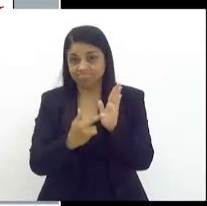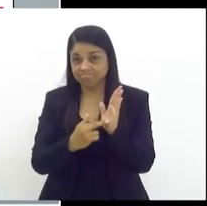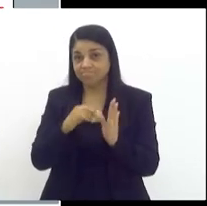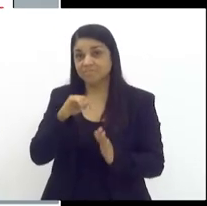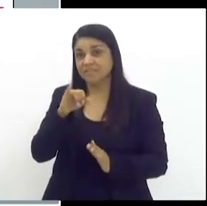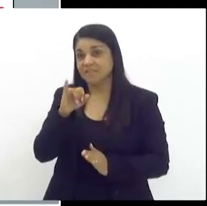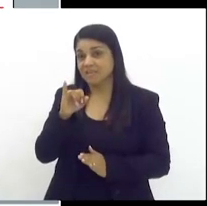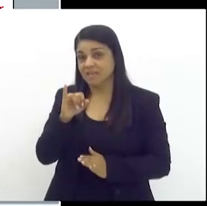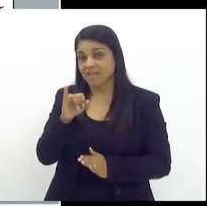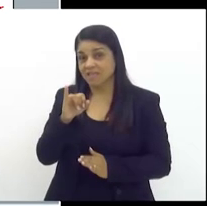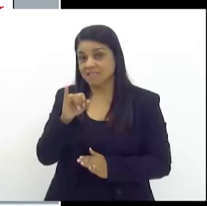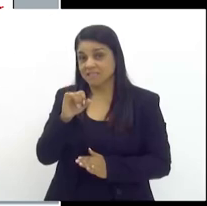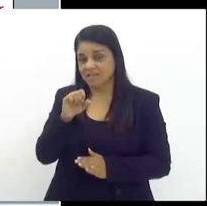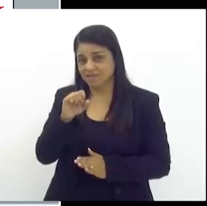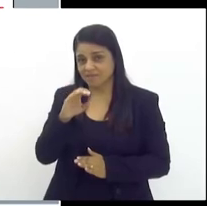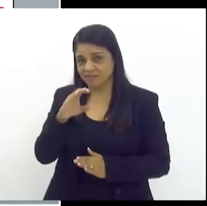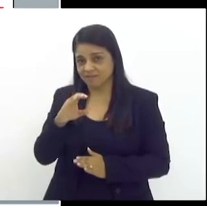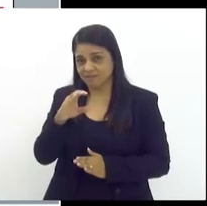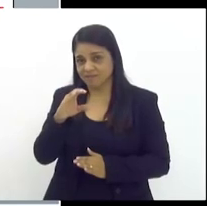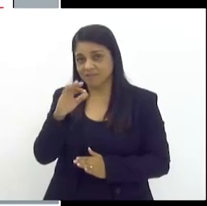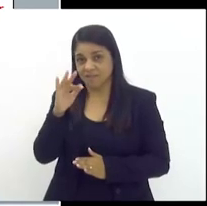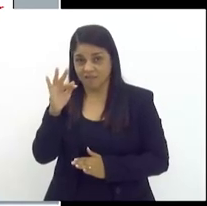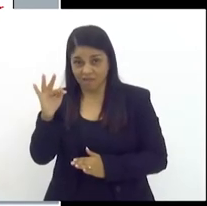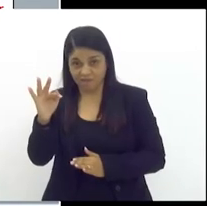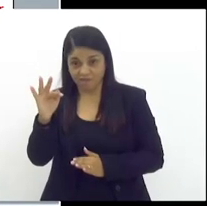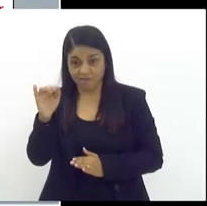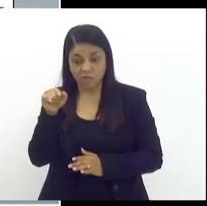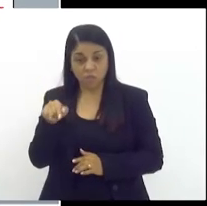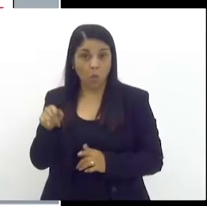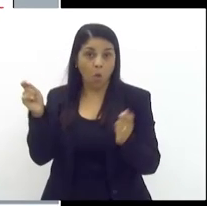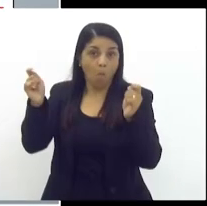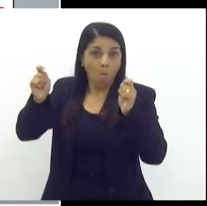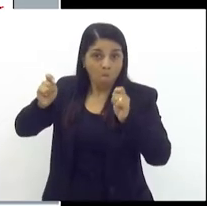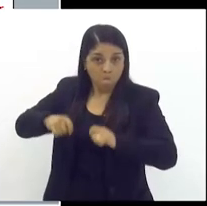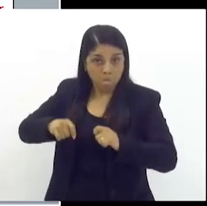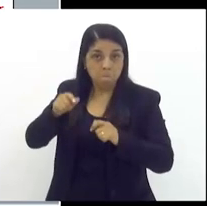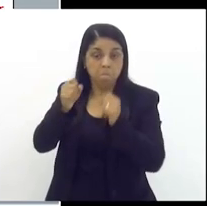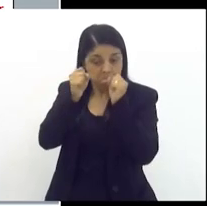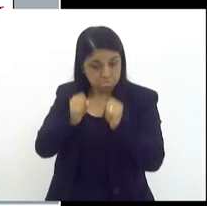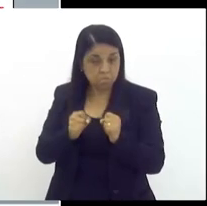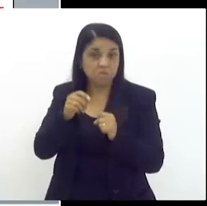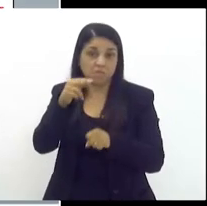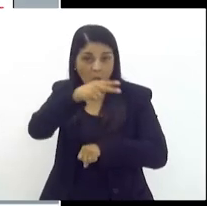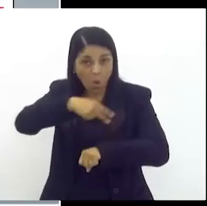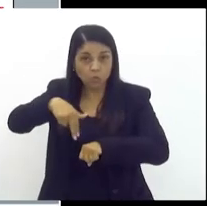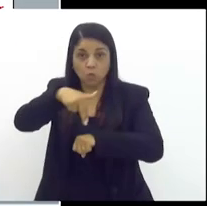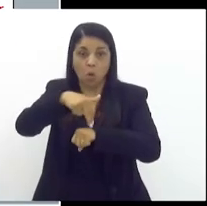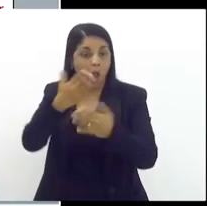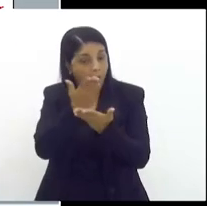é o poder da União então acabou o incentivo não tem dúvida nenhuma